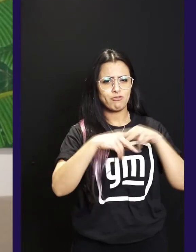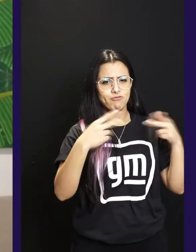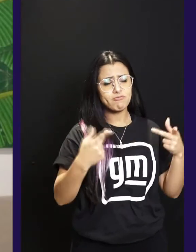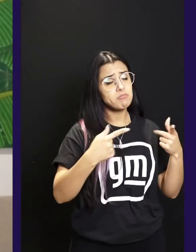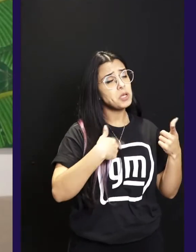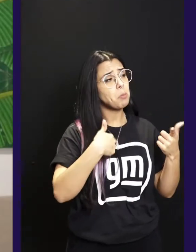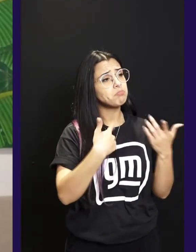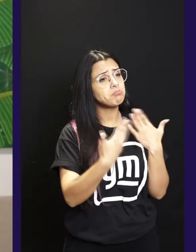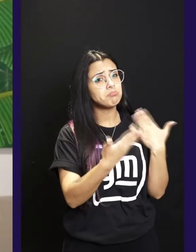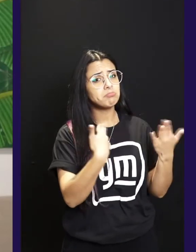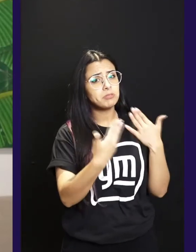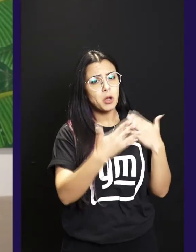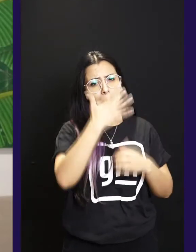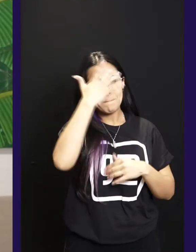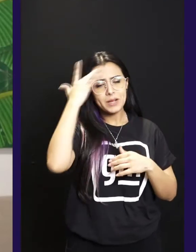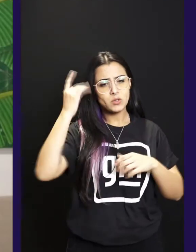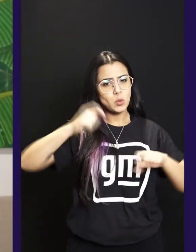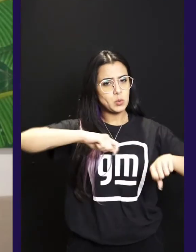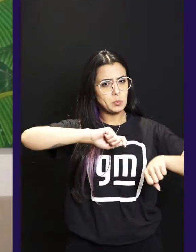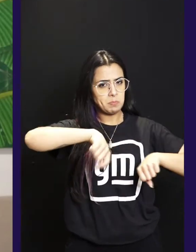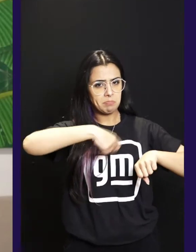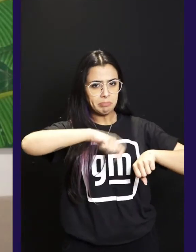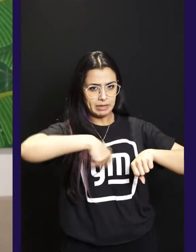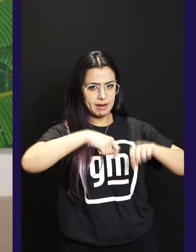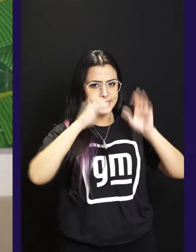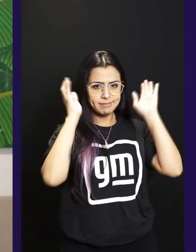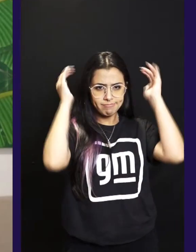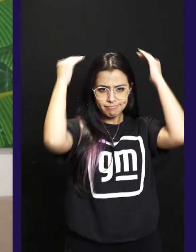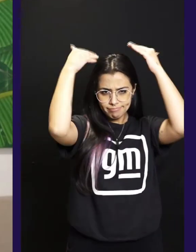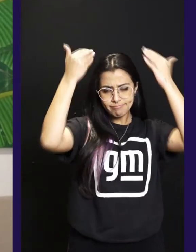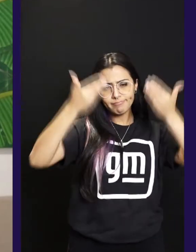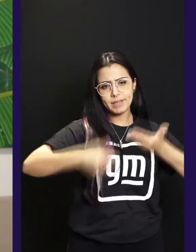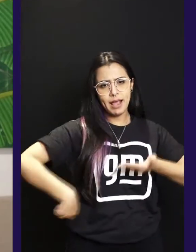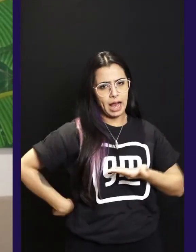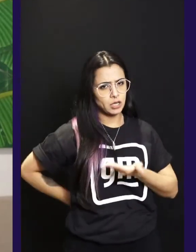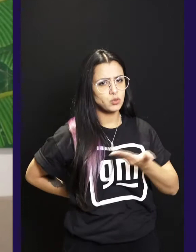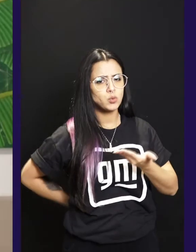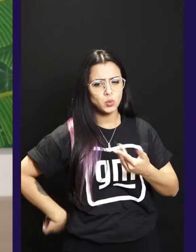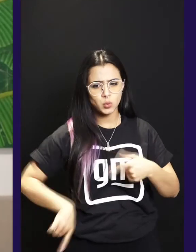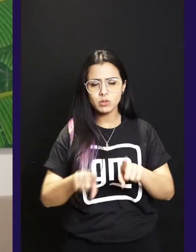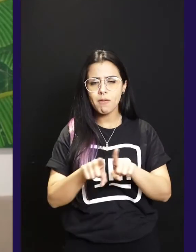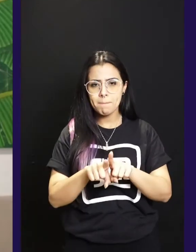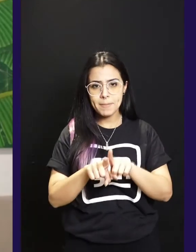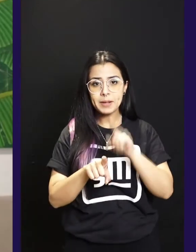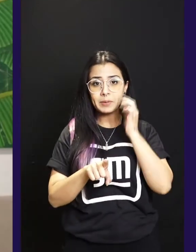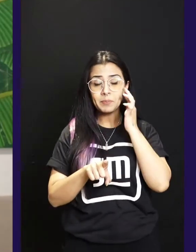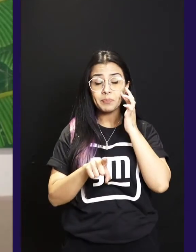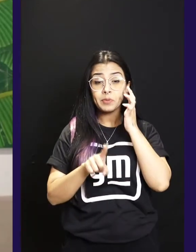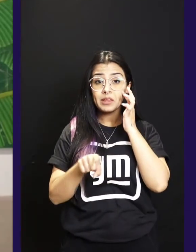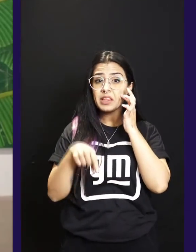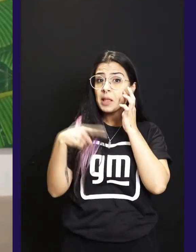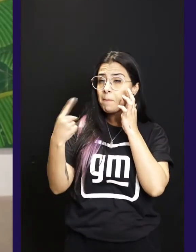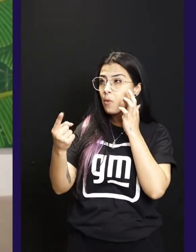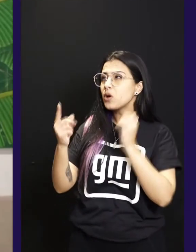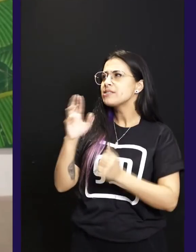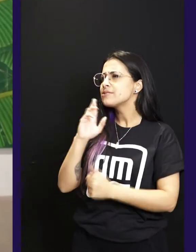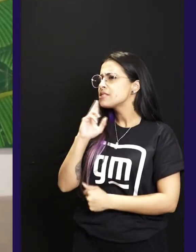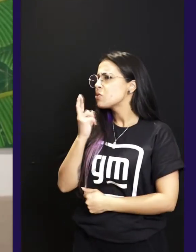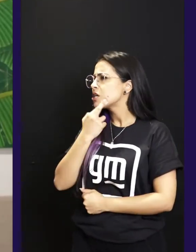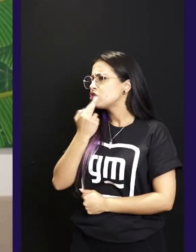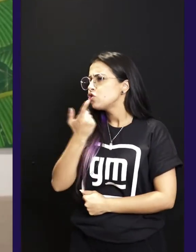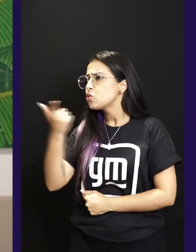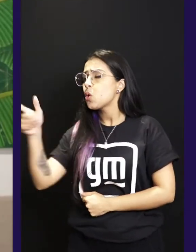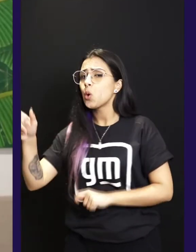E aí foi a primeira empresa que me contratou para algo. Depois foi um outro restaurante, depois foi uma startup, e aí eu